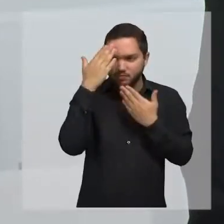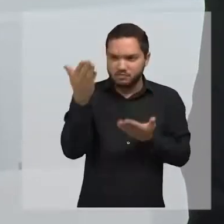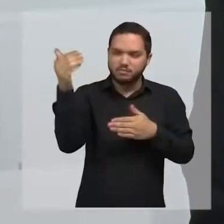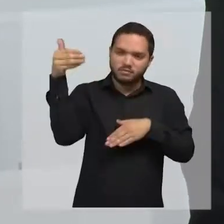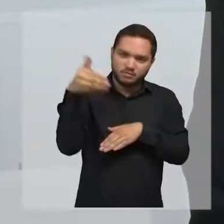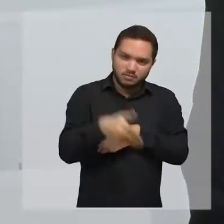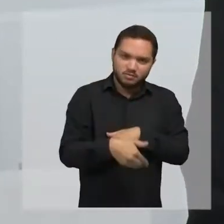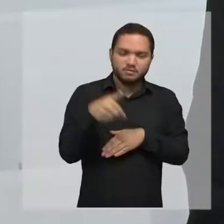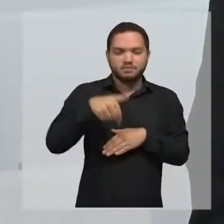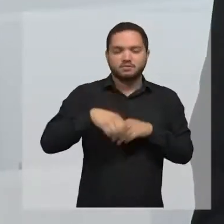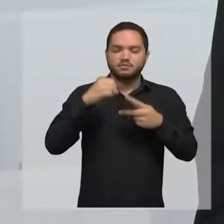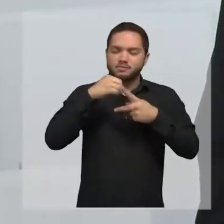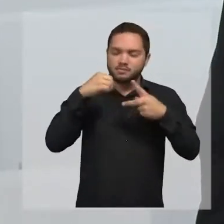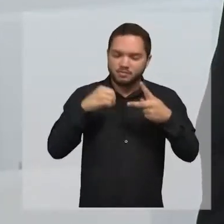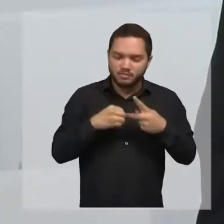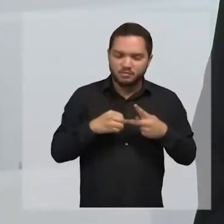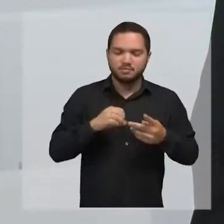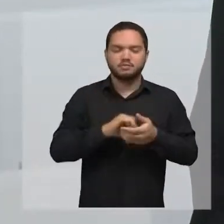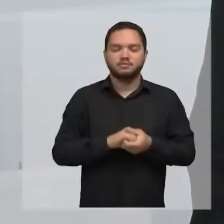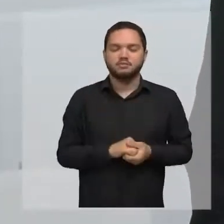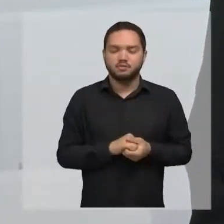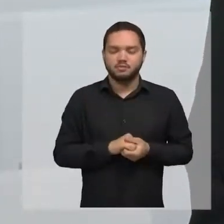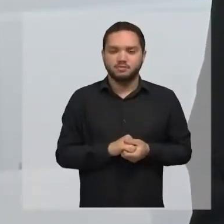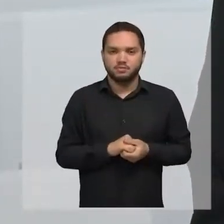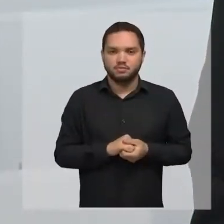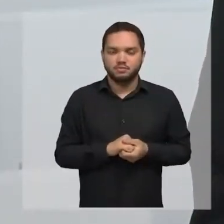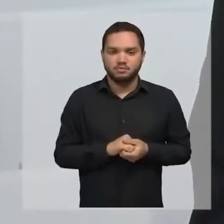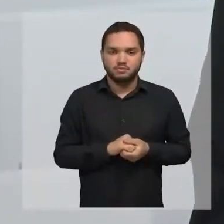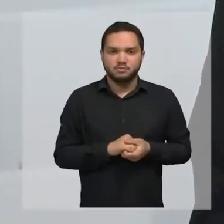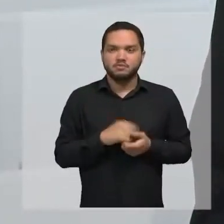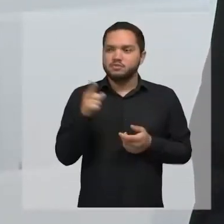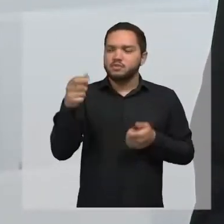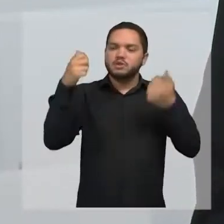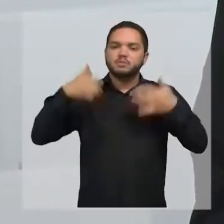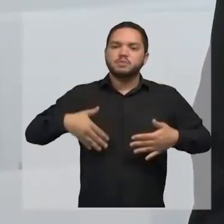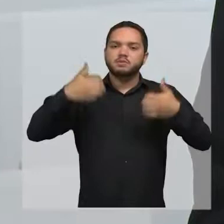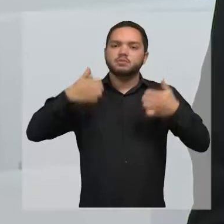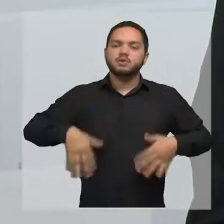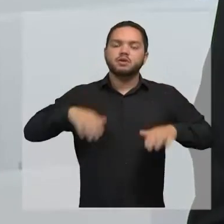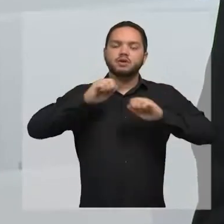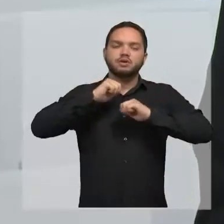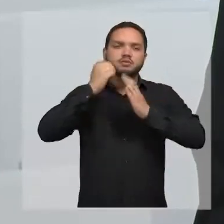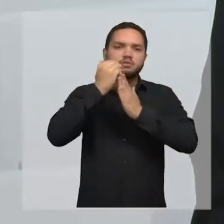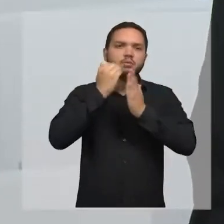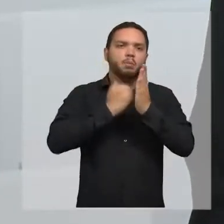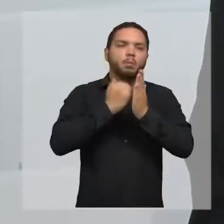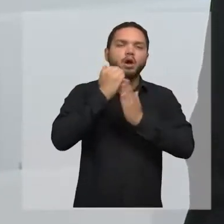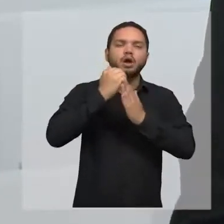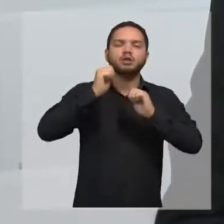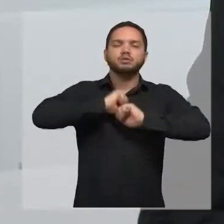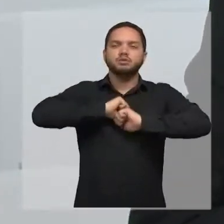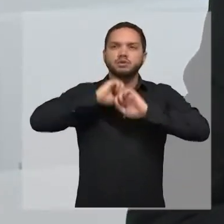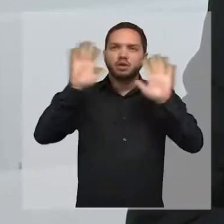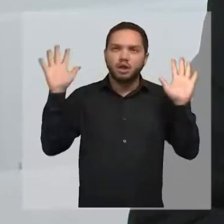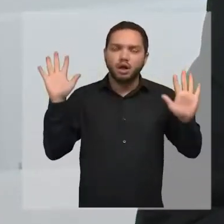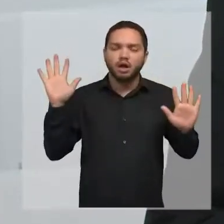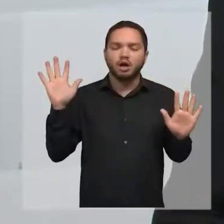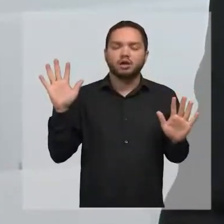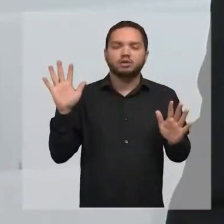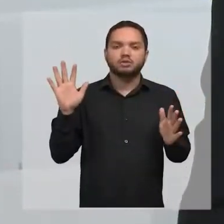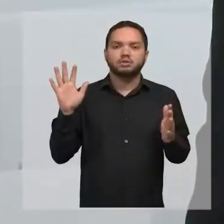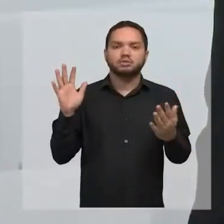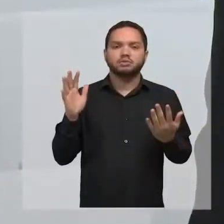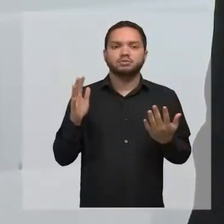Holanda, agradecendo a sua importante participação em estar abordando, esclarecendo, deixando